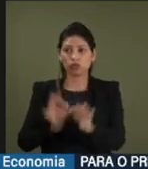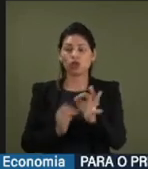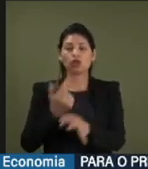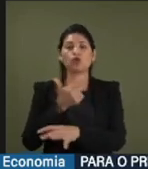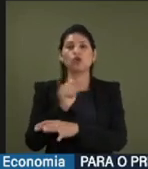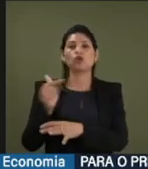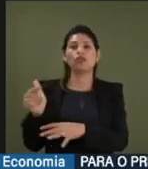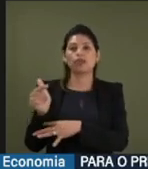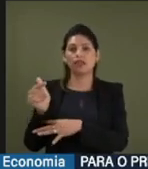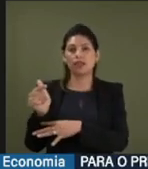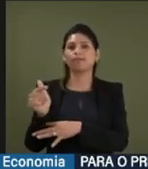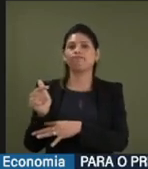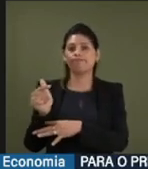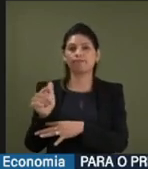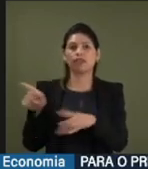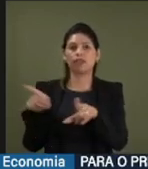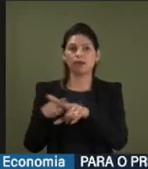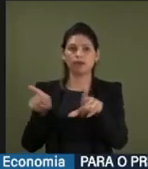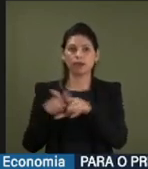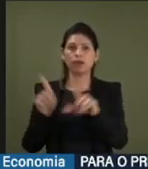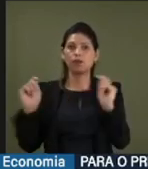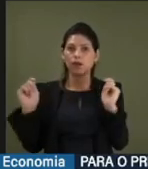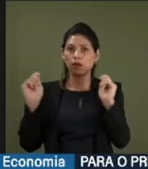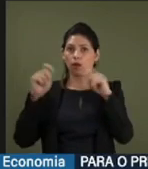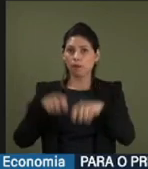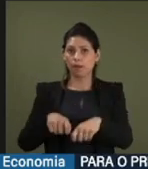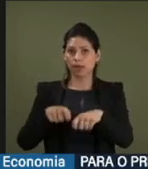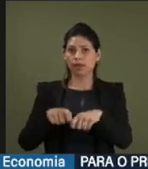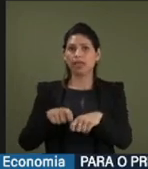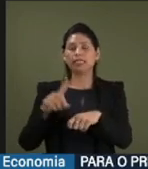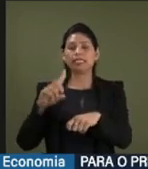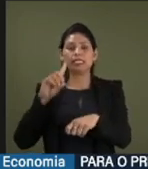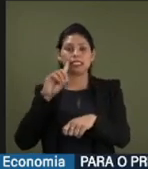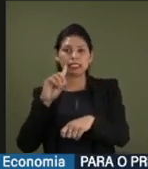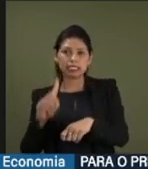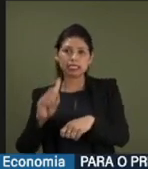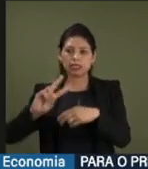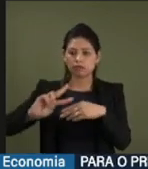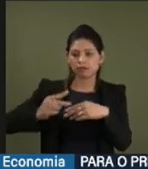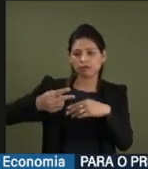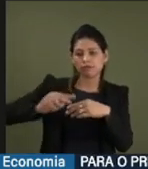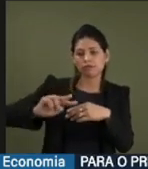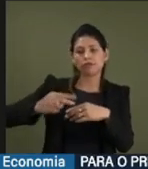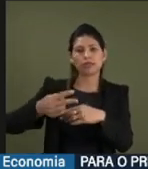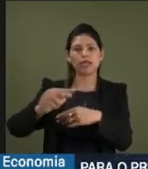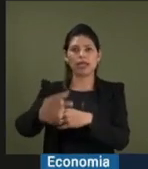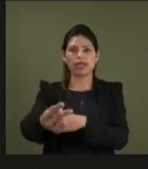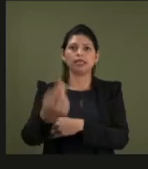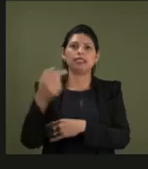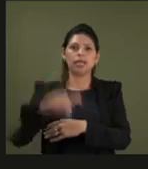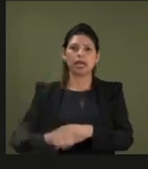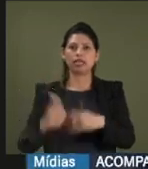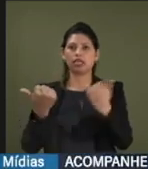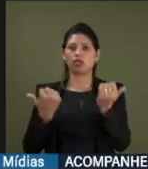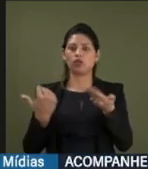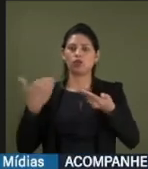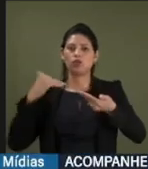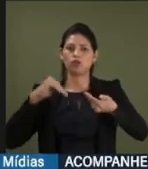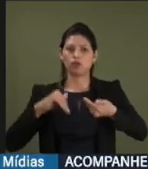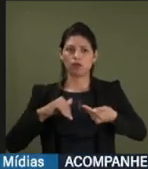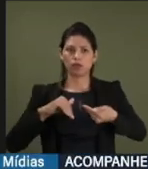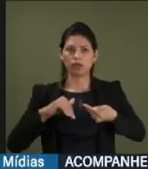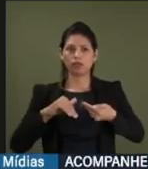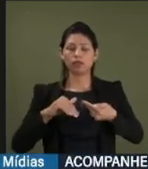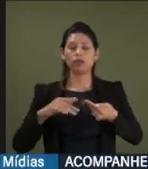desses abusos, inclusive invadindo competência, dia sim, dia não, do Congresso Nacional. Em seu último